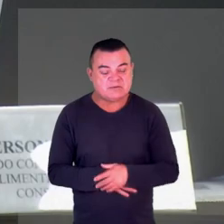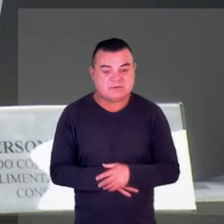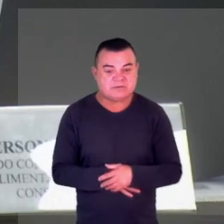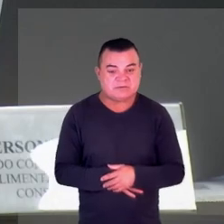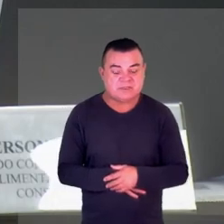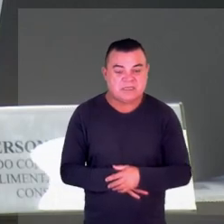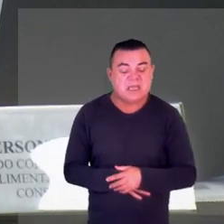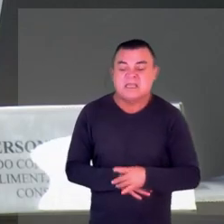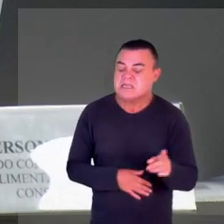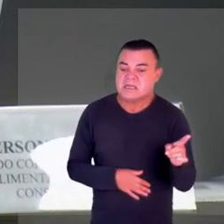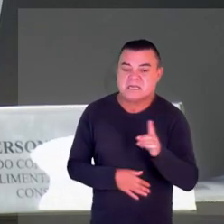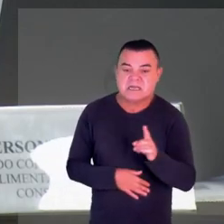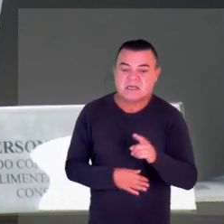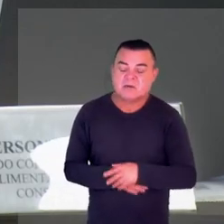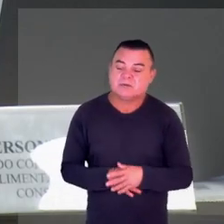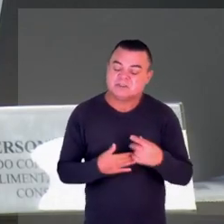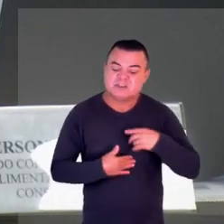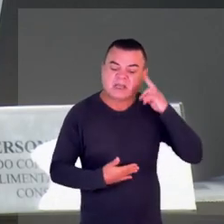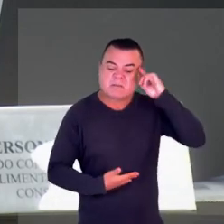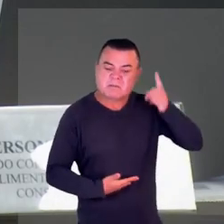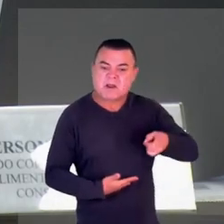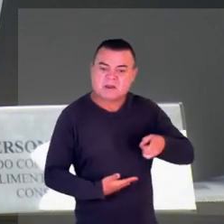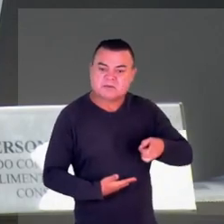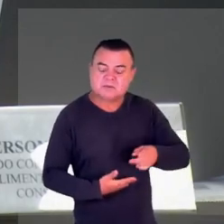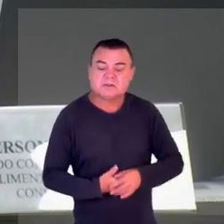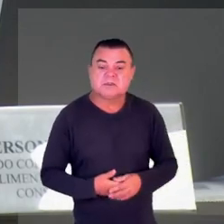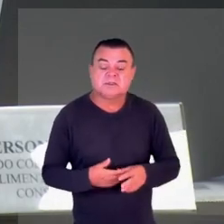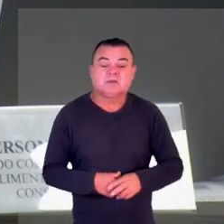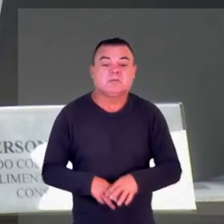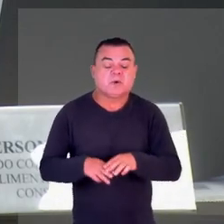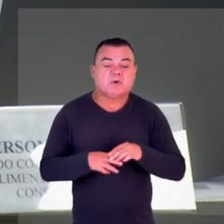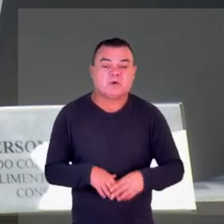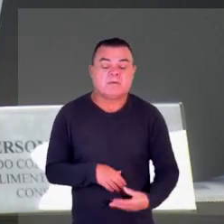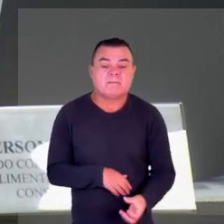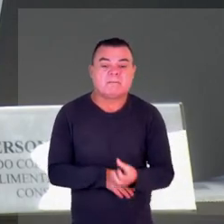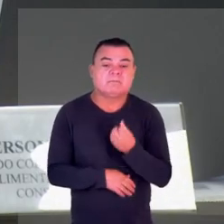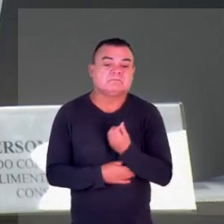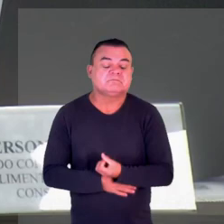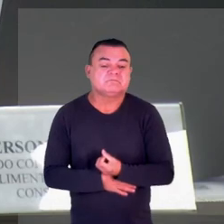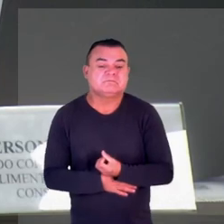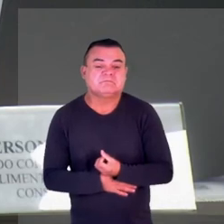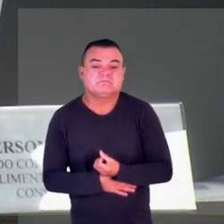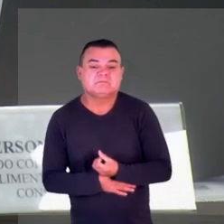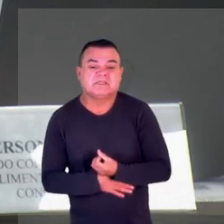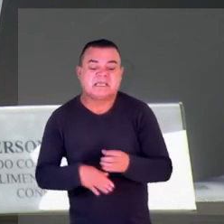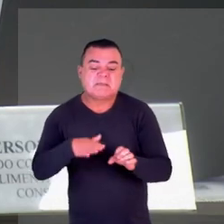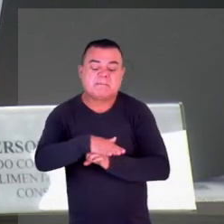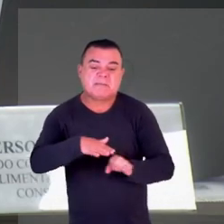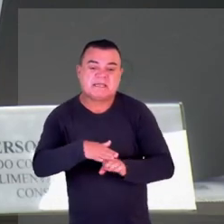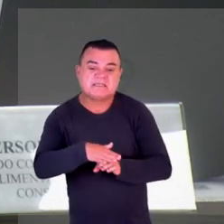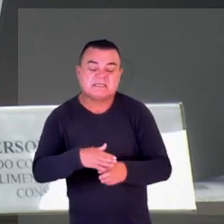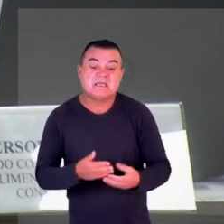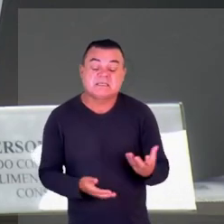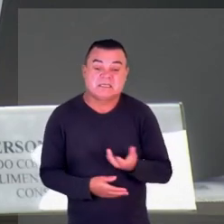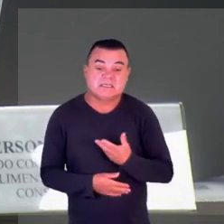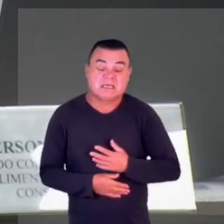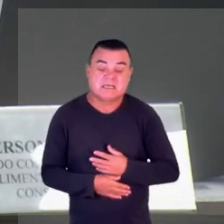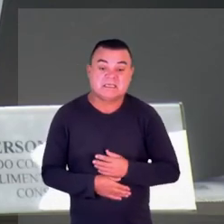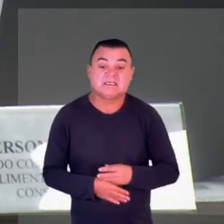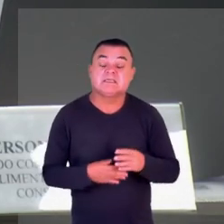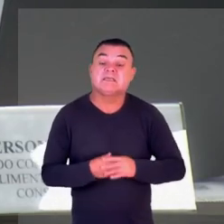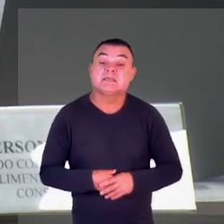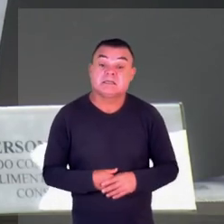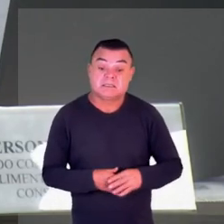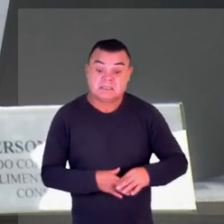impostos pela meia dúzia de empresas que querem dominar a cadeia alimentar no mundo